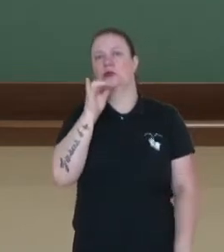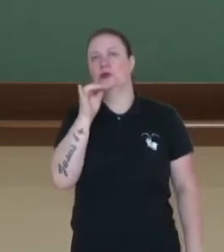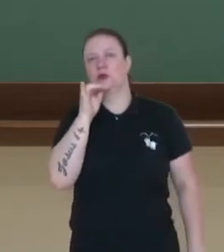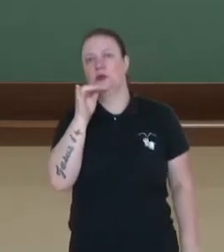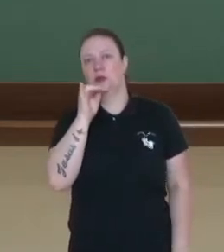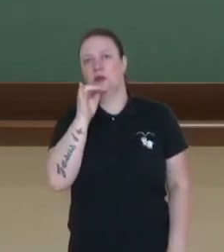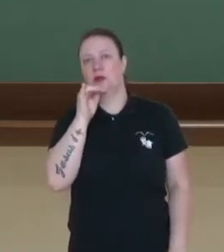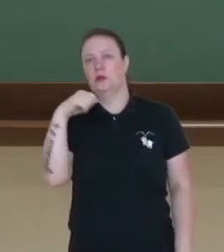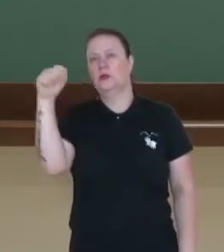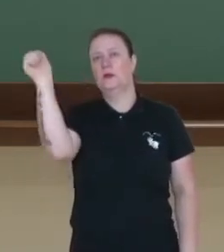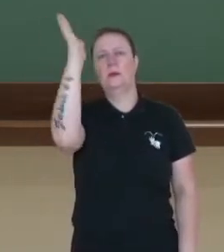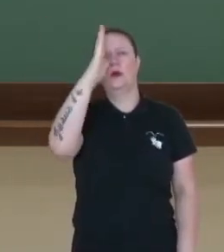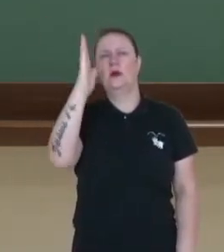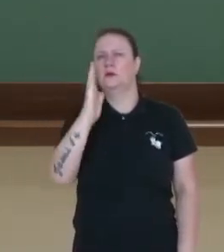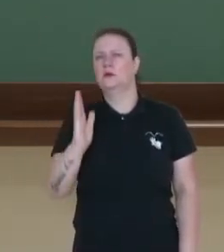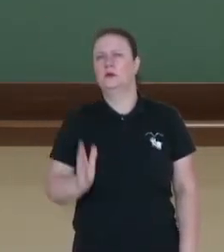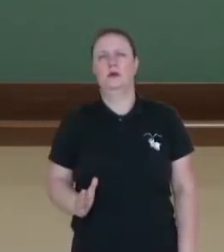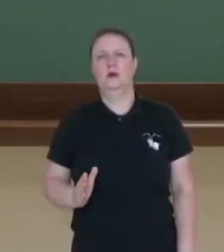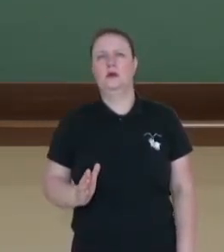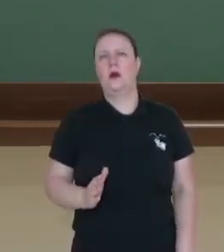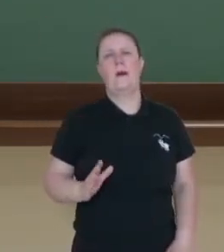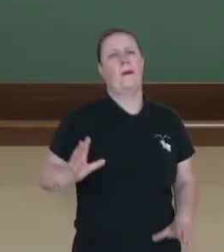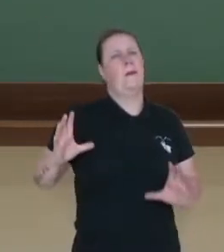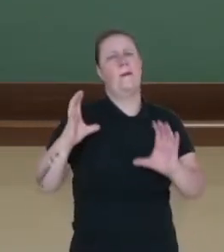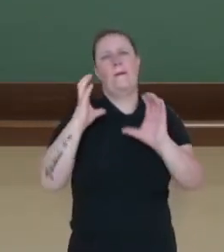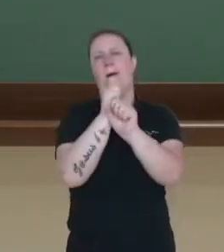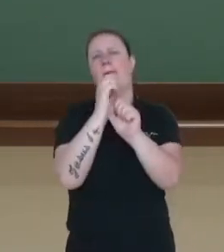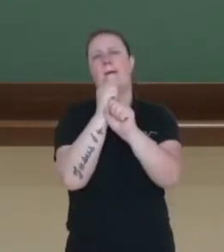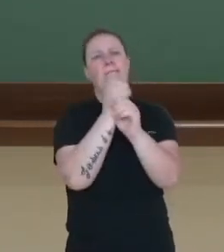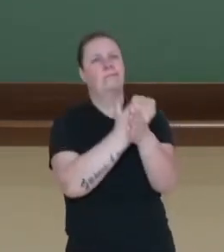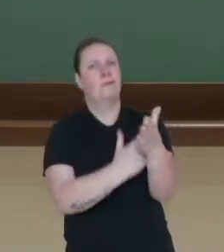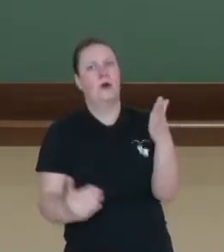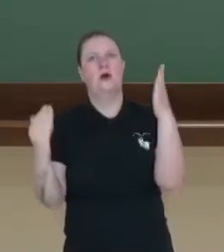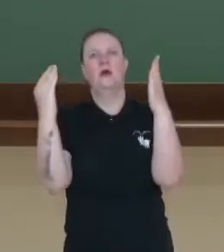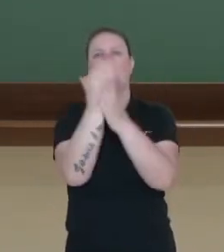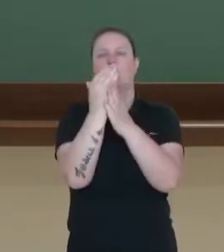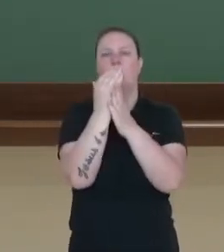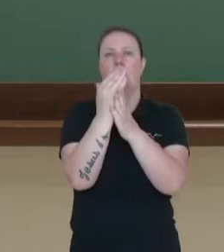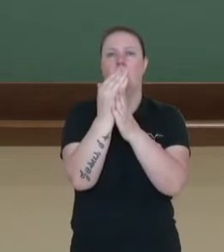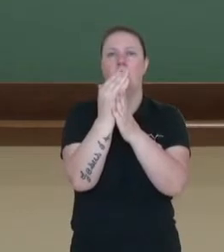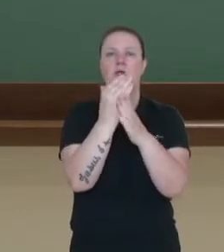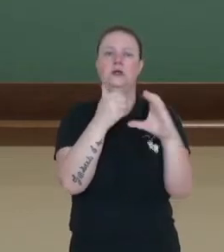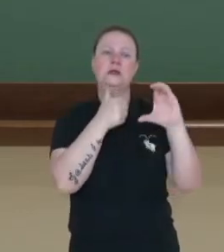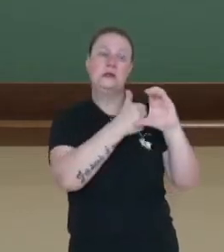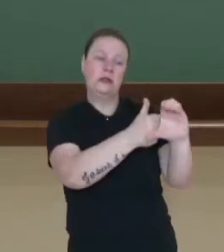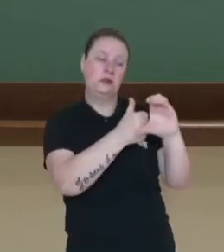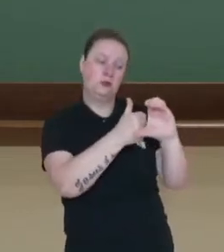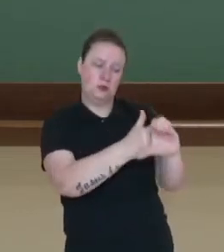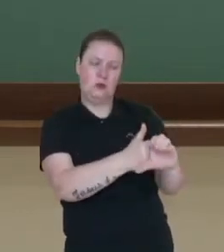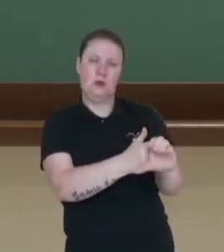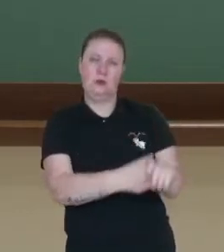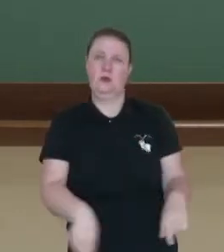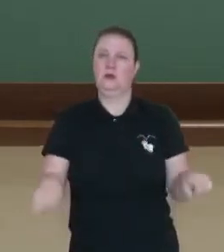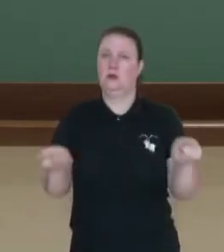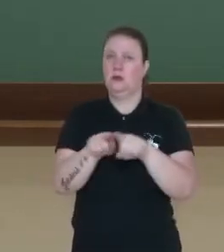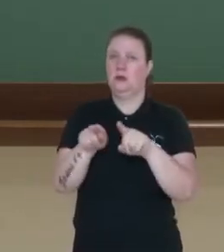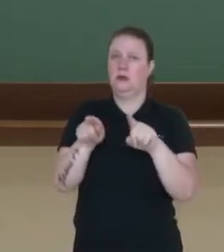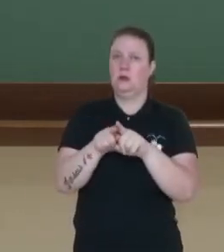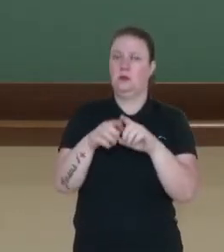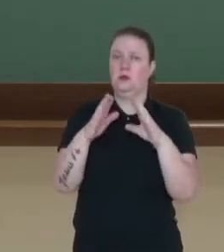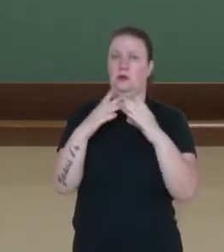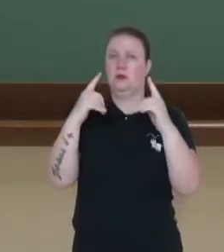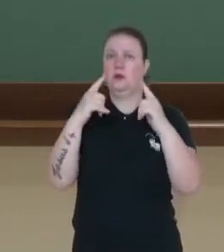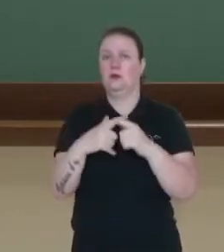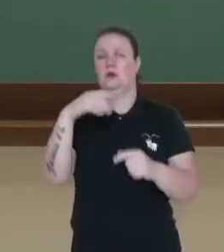país majoritariamente cristão e também majoritariamente católico, né? Então a nossa religiosidade,